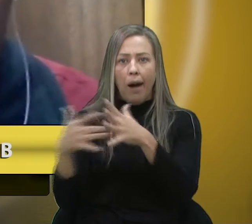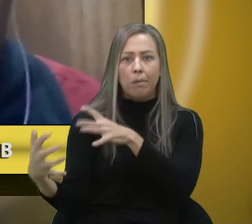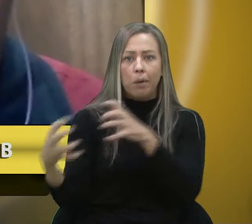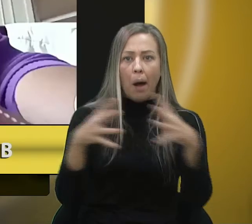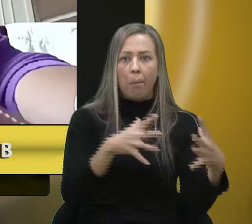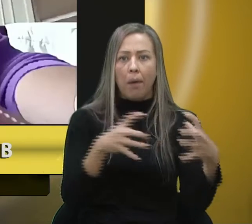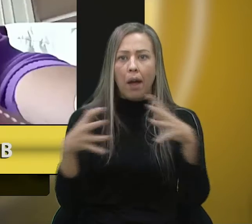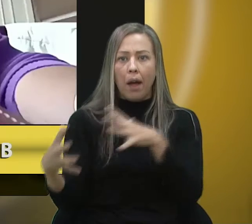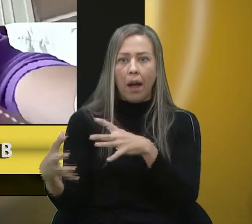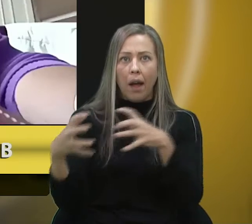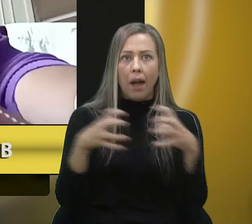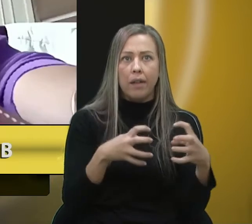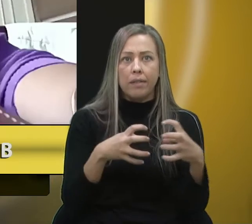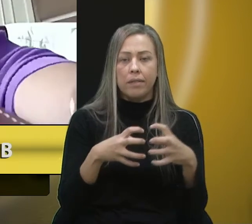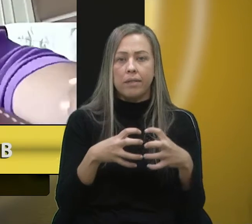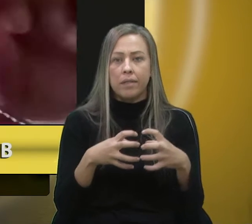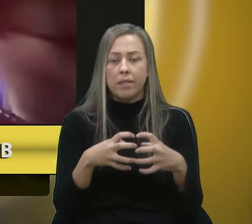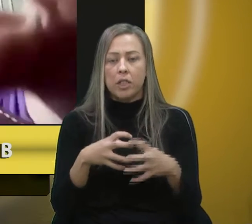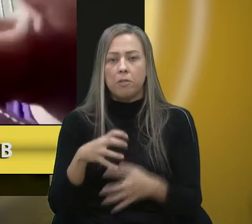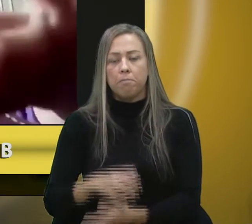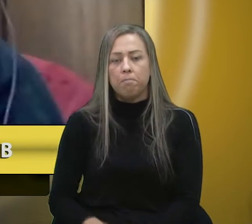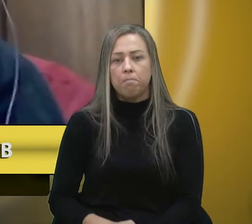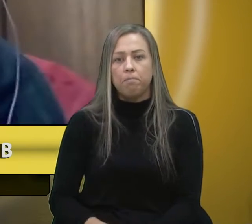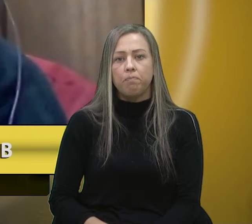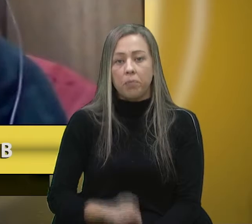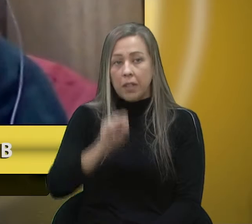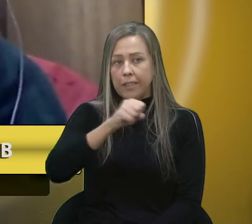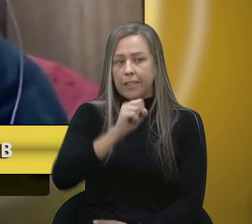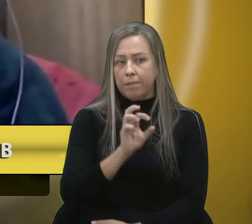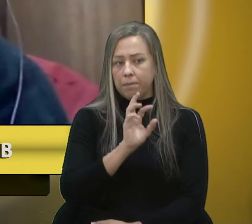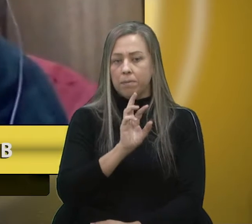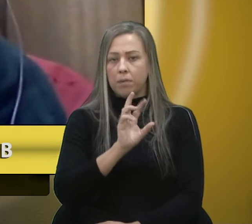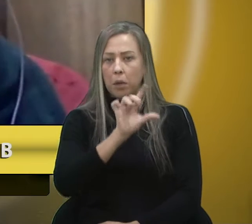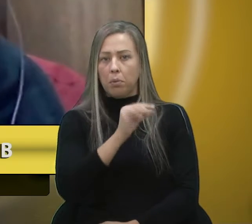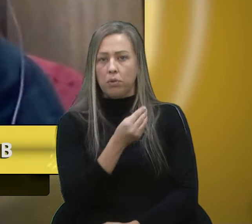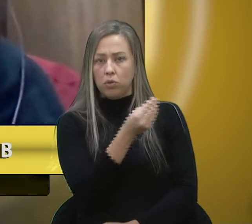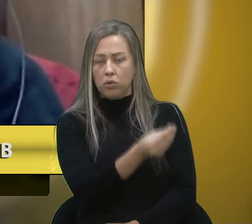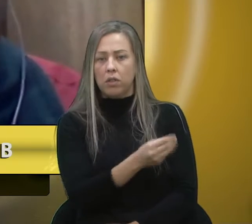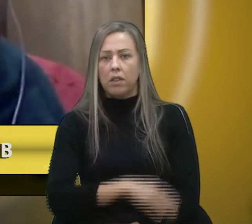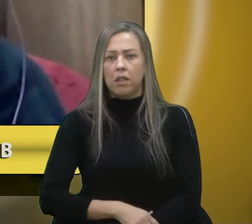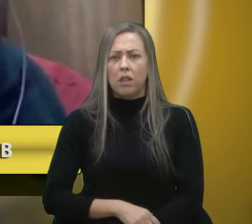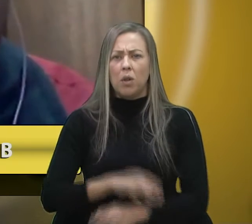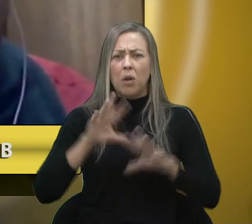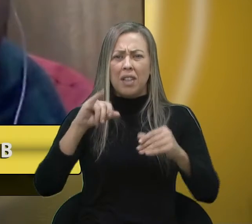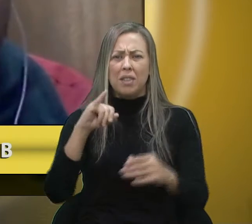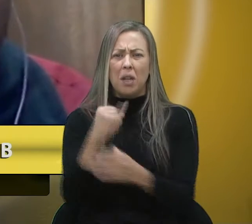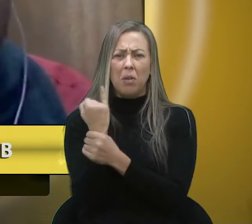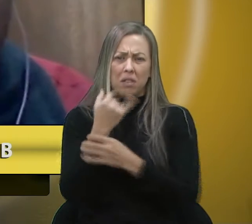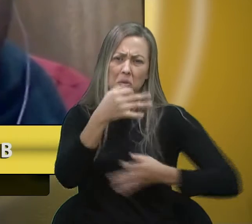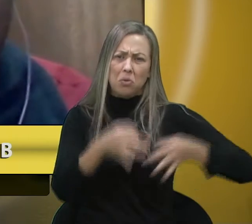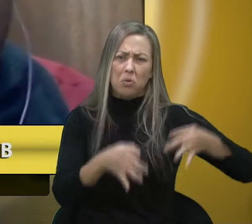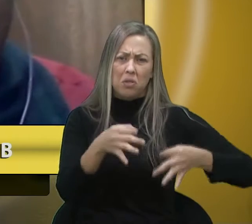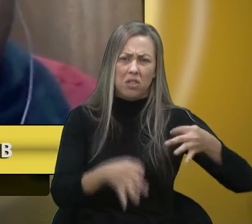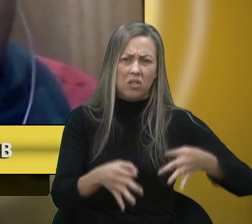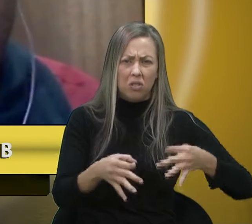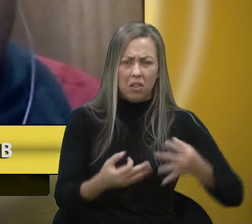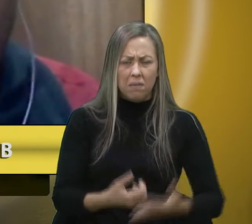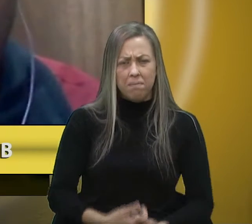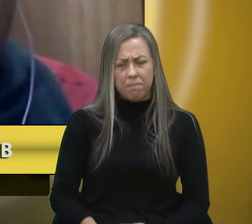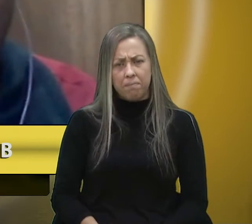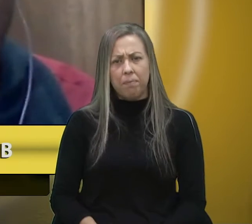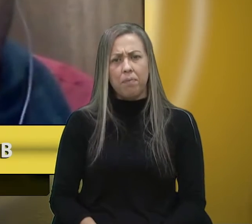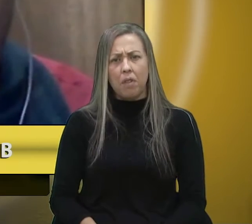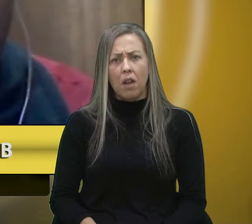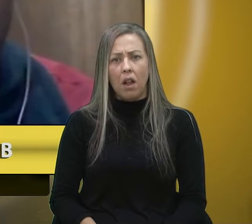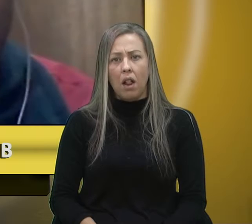Quando possível, uma parte, vereador. Sim, vereadora Gladys. Enfim, toda essa insegurança jurídica que vem sendo causada por